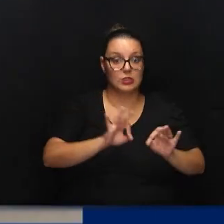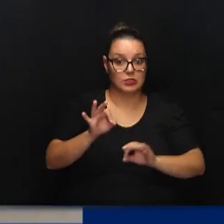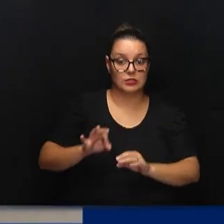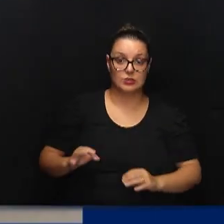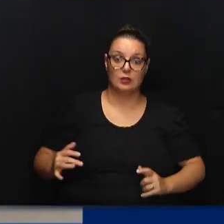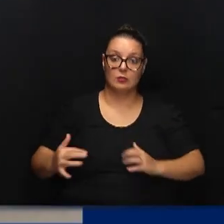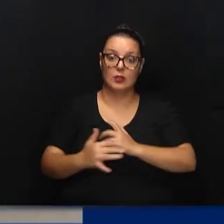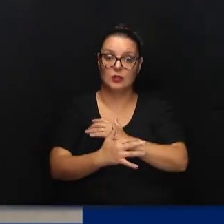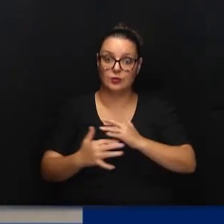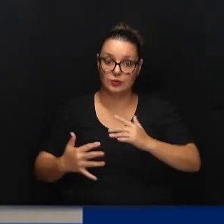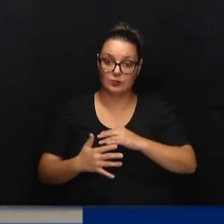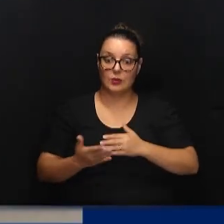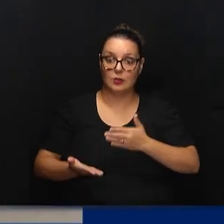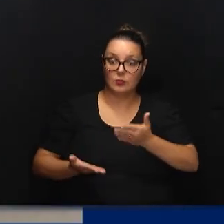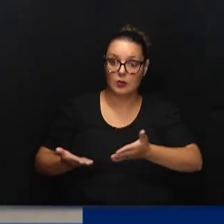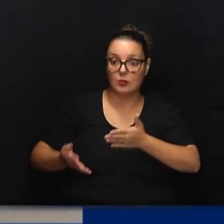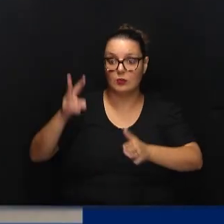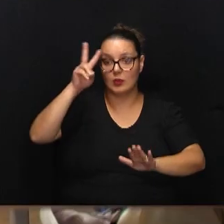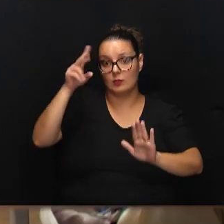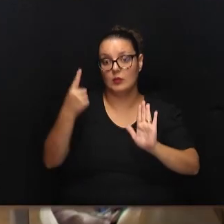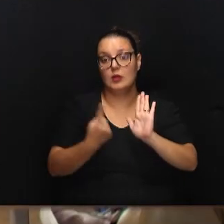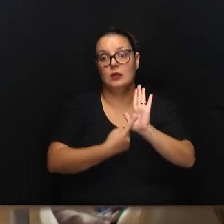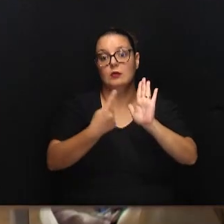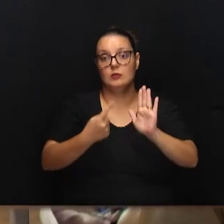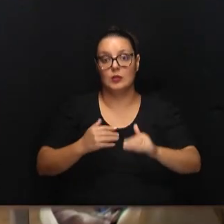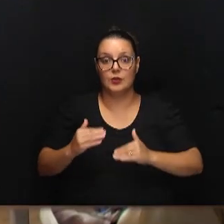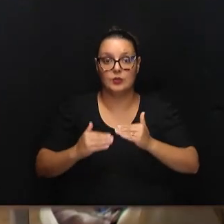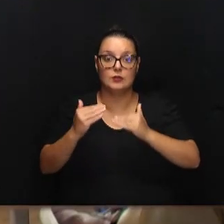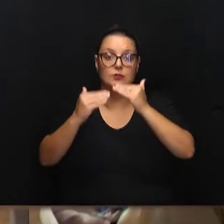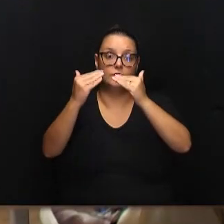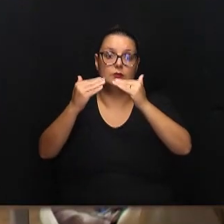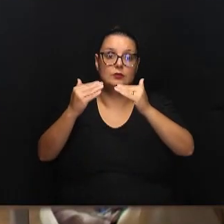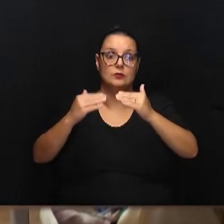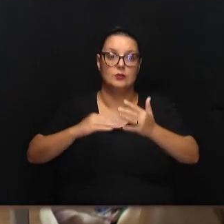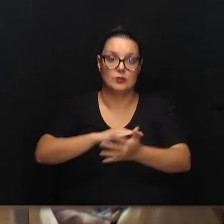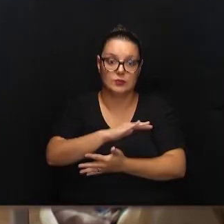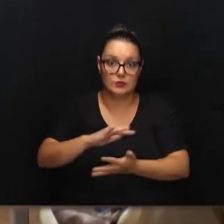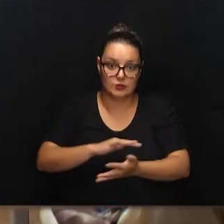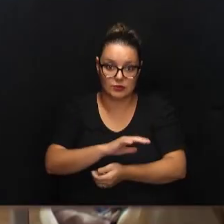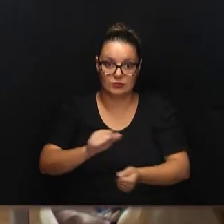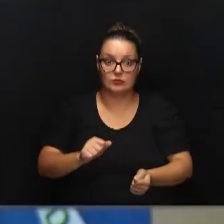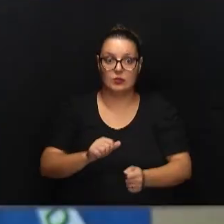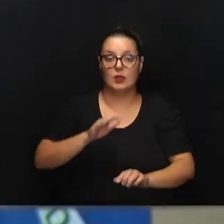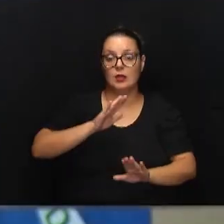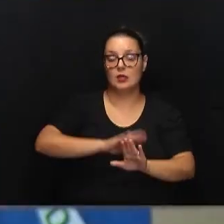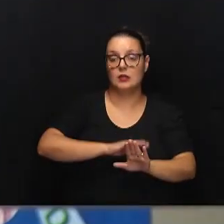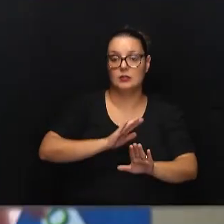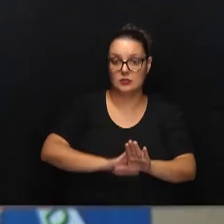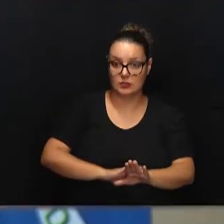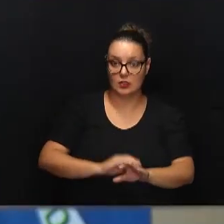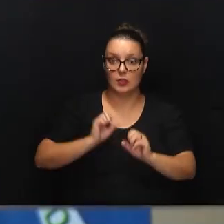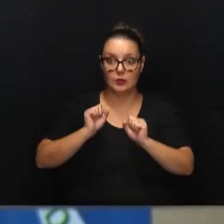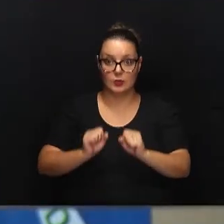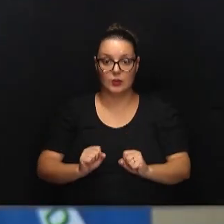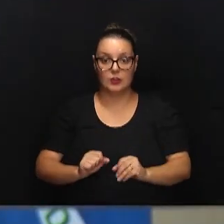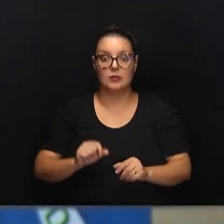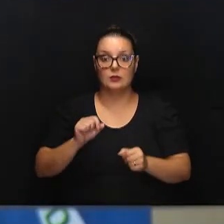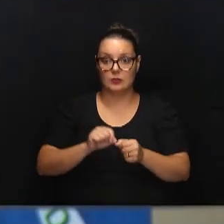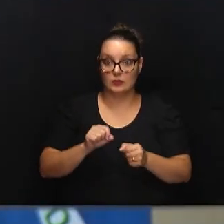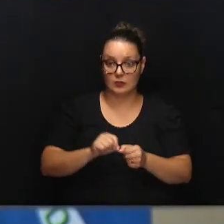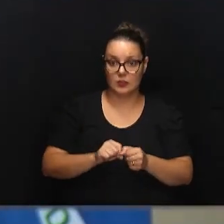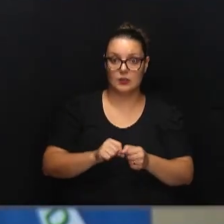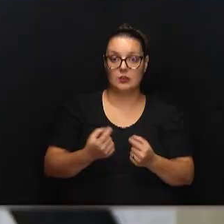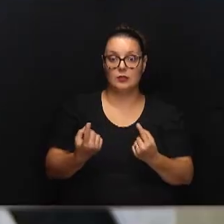urbano, preservação do patrimônio histórico e desenvolvimento sustentável. As atividades poderão ser realizadas